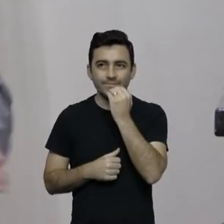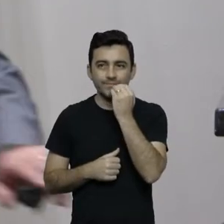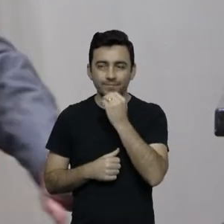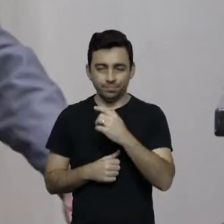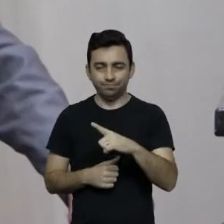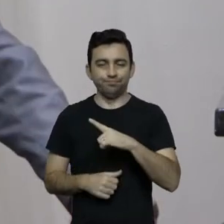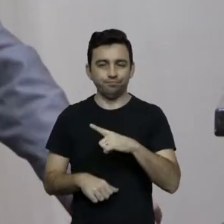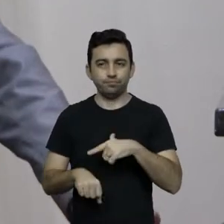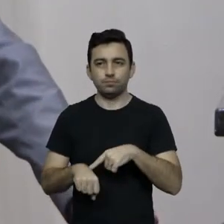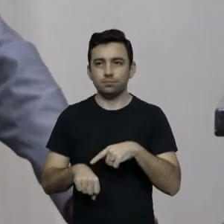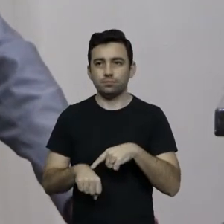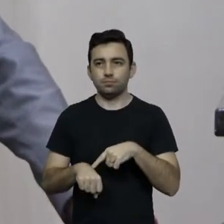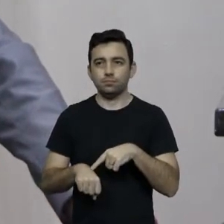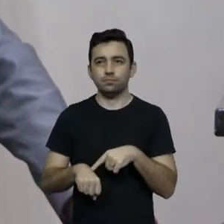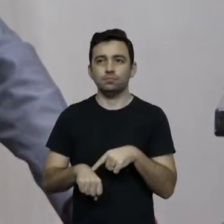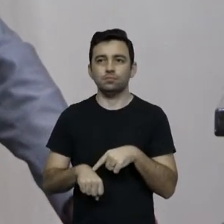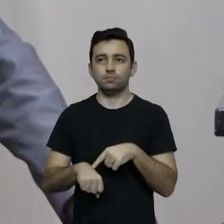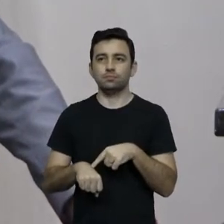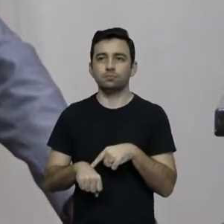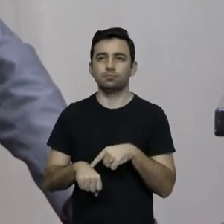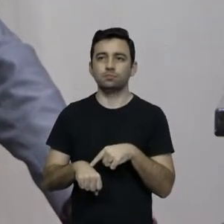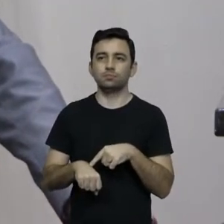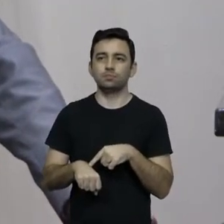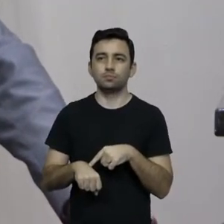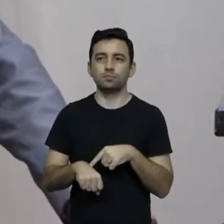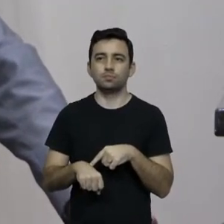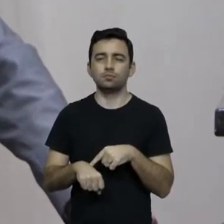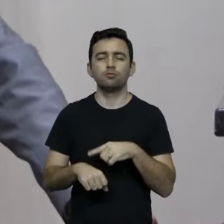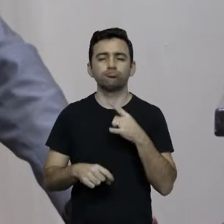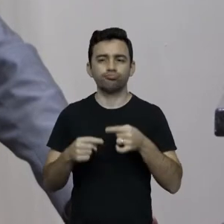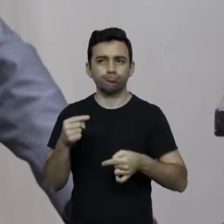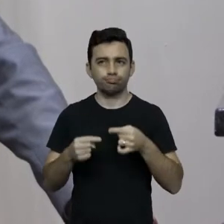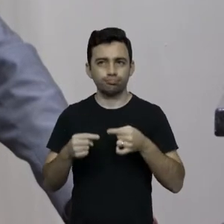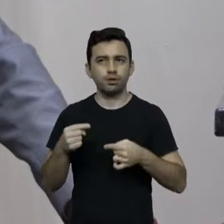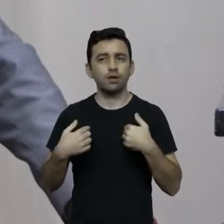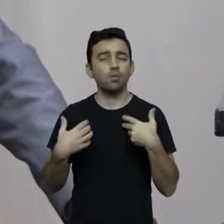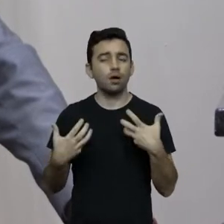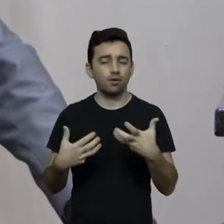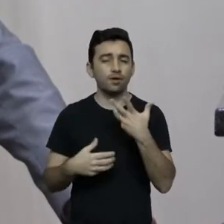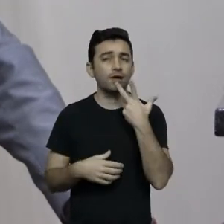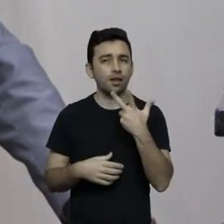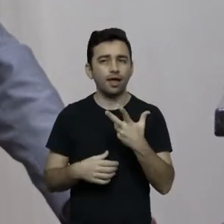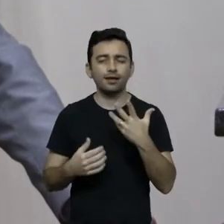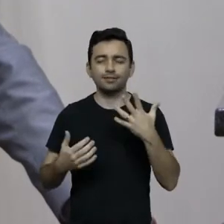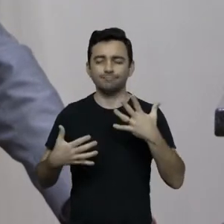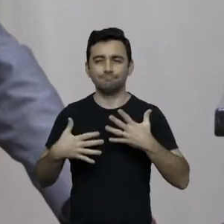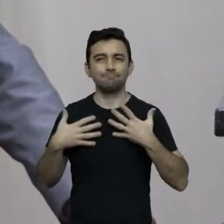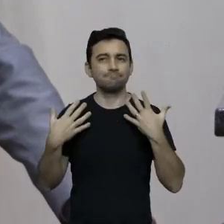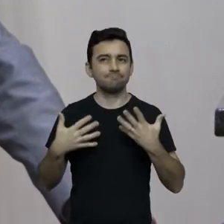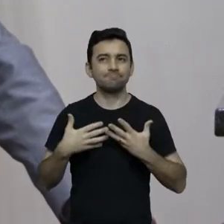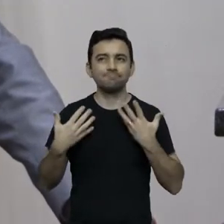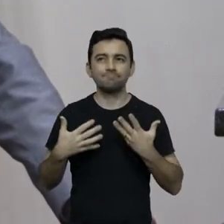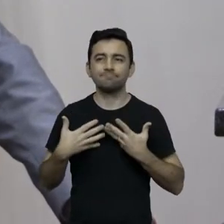teremos tempo Oi para o debate eu gostei dizer com muita alegria